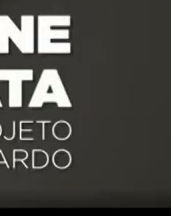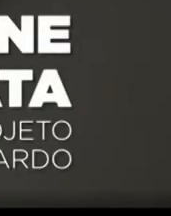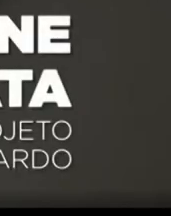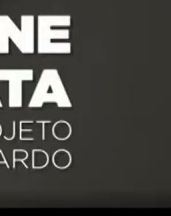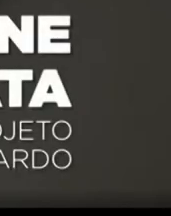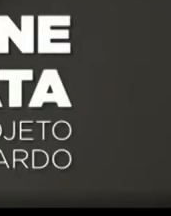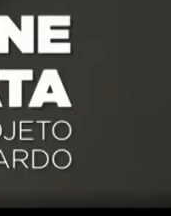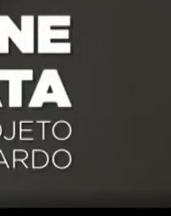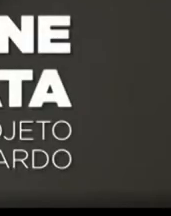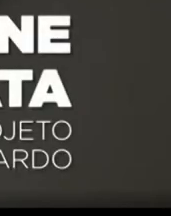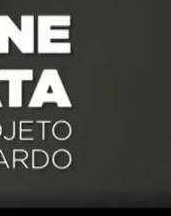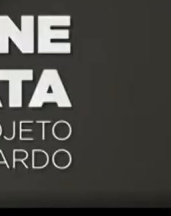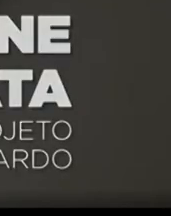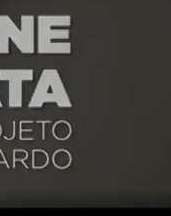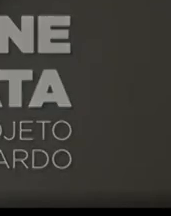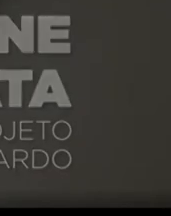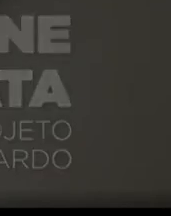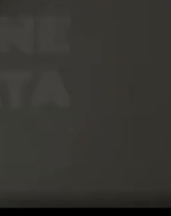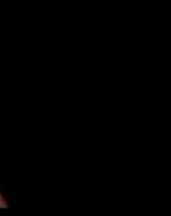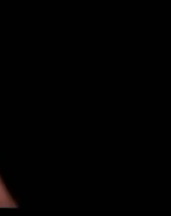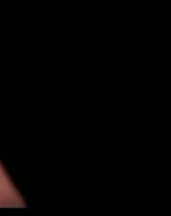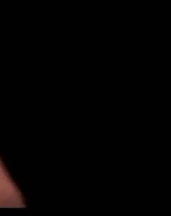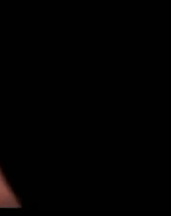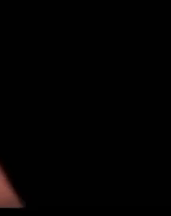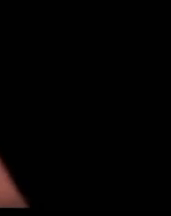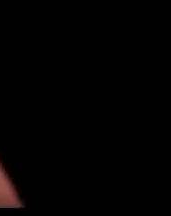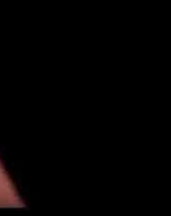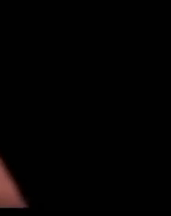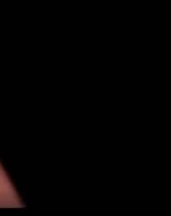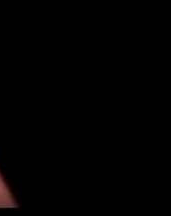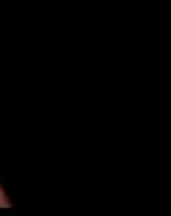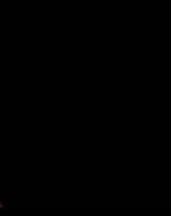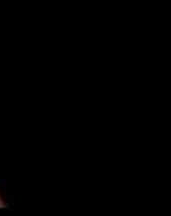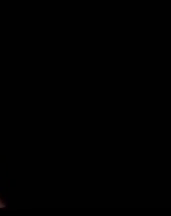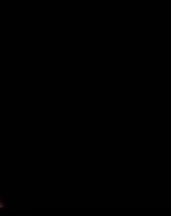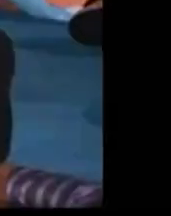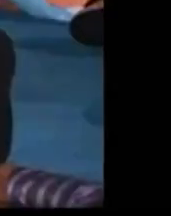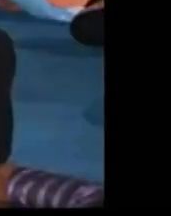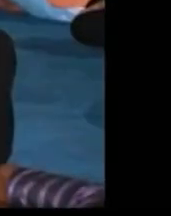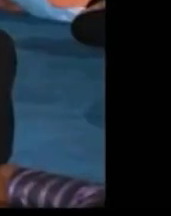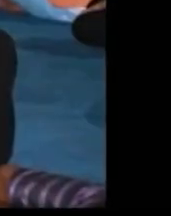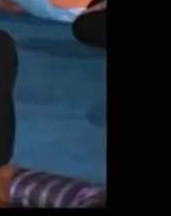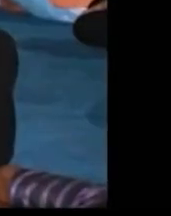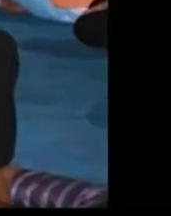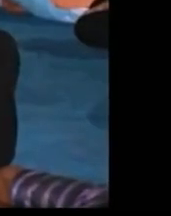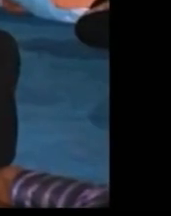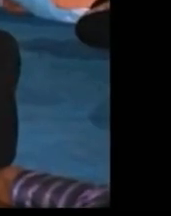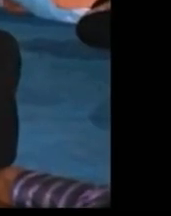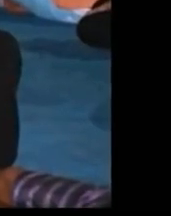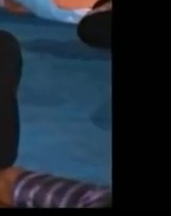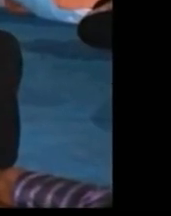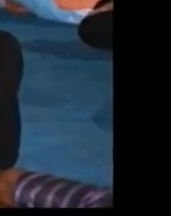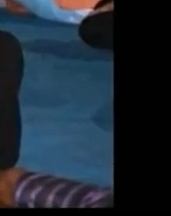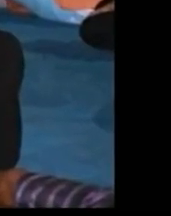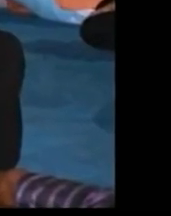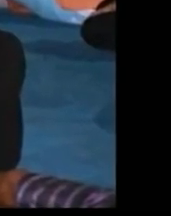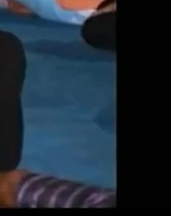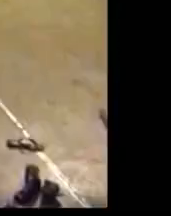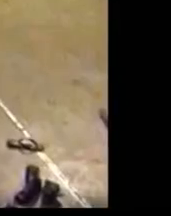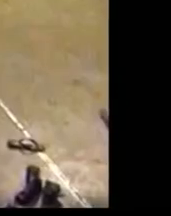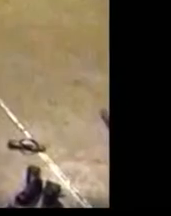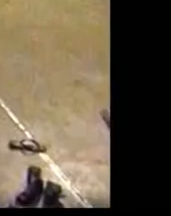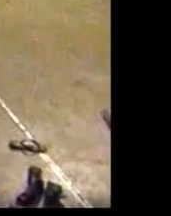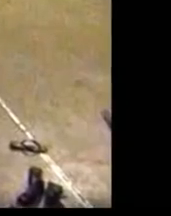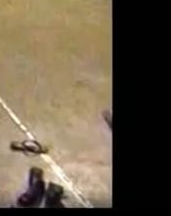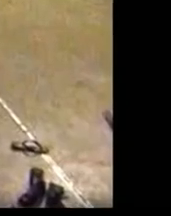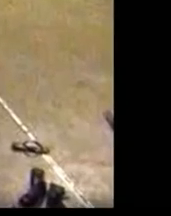ele gostava do esporte jiu-jitsu, que ele já fazia luta quando era novo, ele veio com essa ideia de